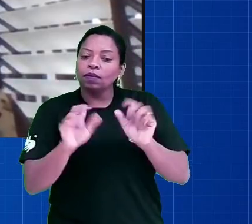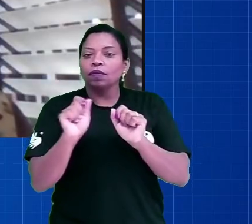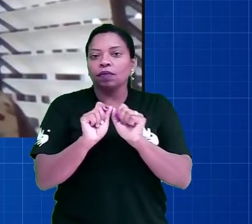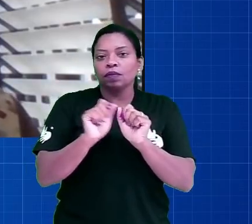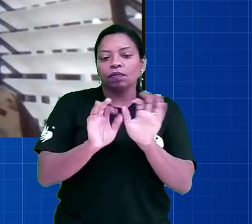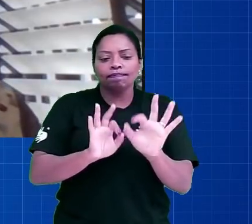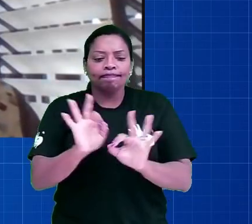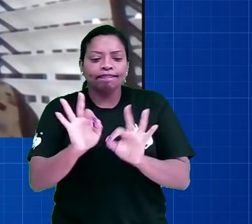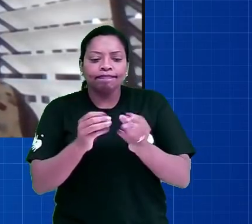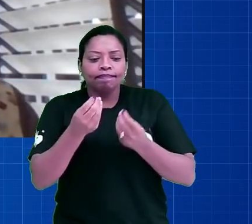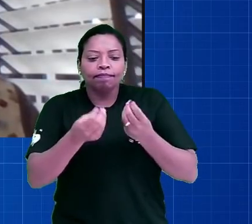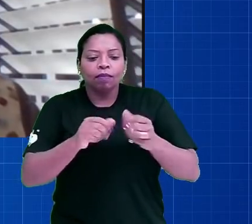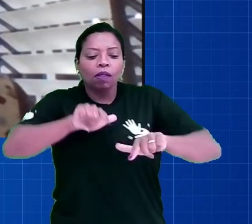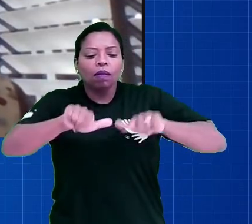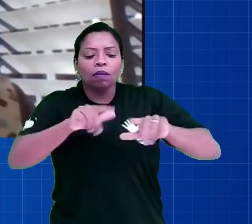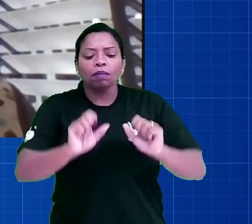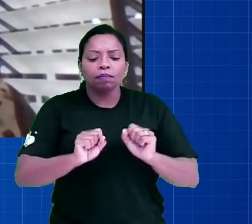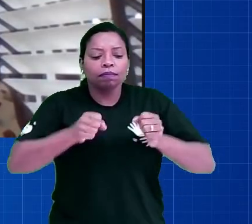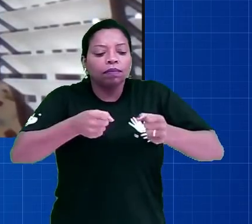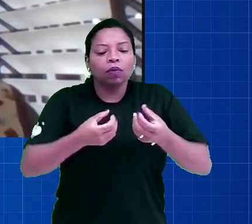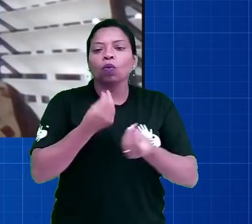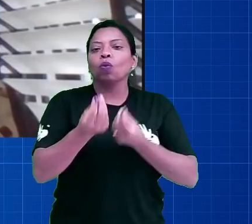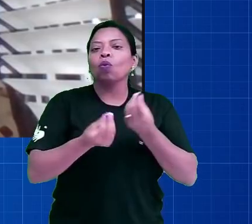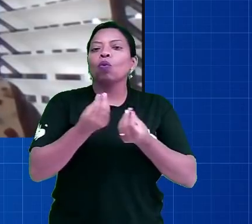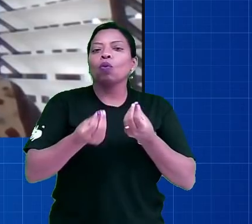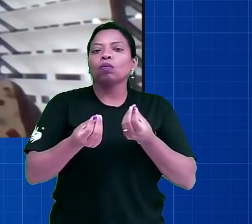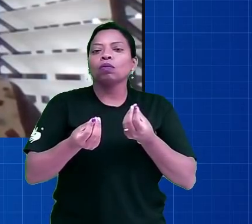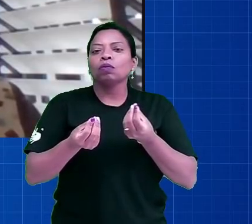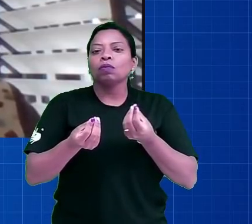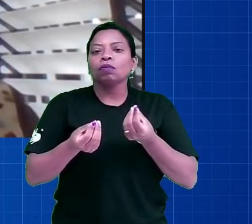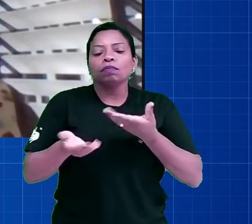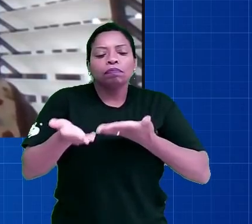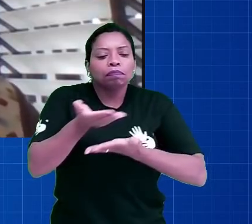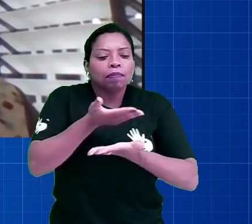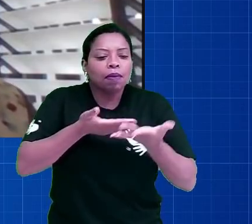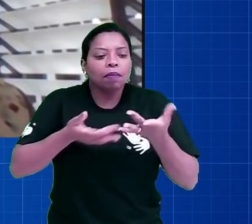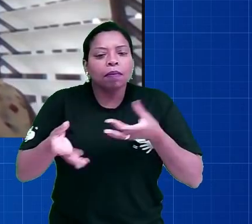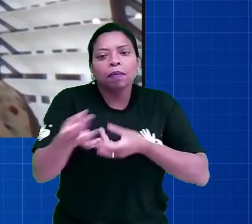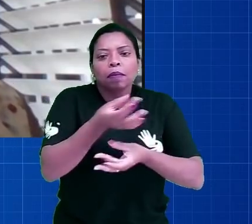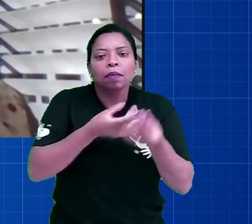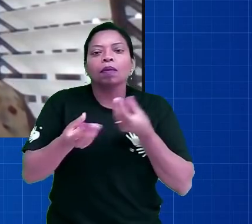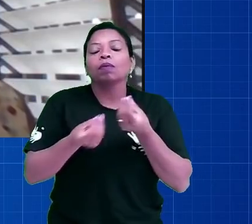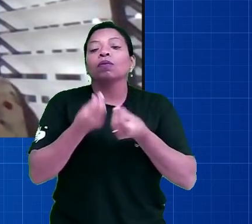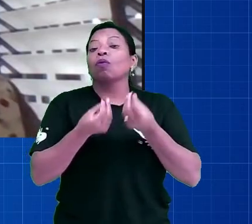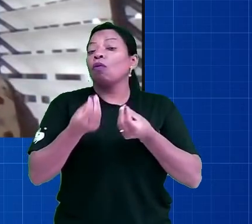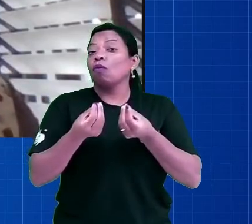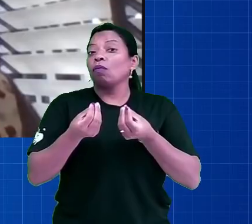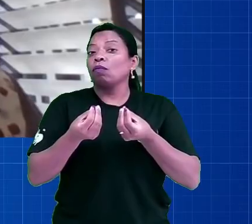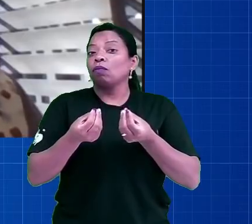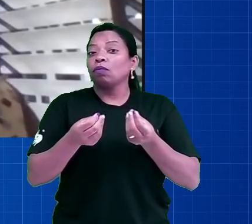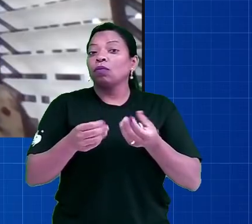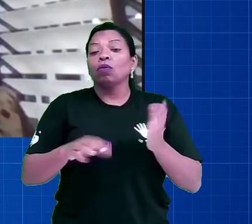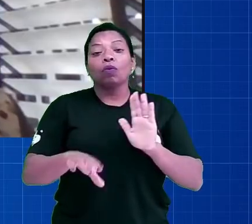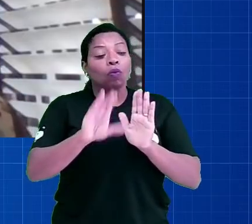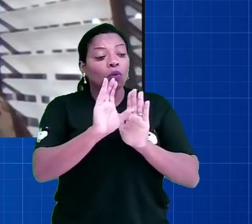vai trabalhar, como que eu vou flexibilizar as questões curriculares. O professor do ensino comum tem